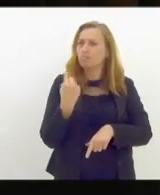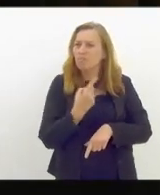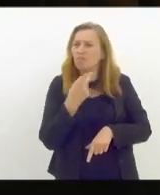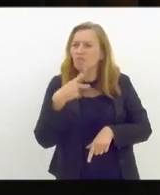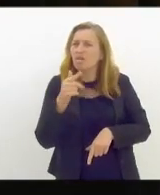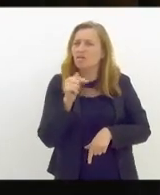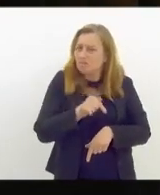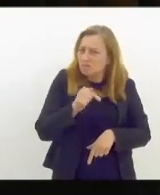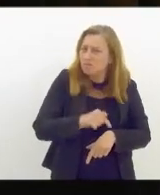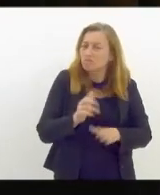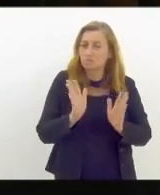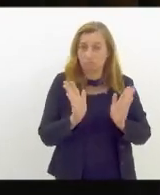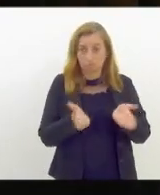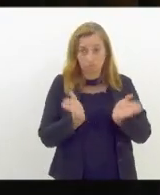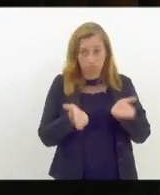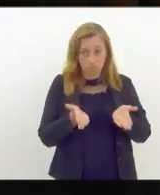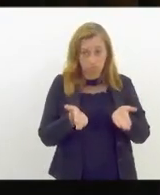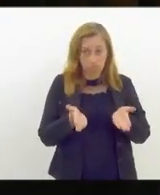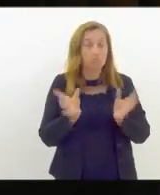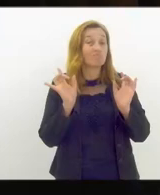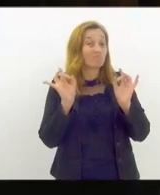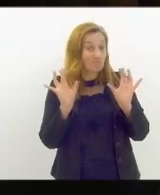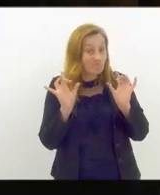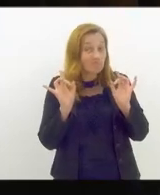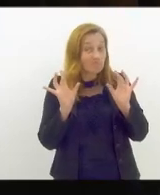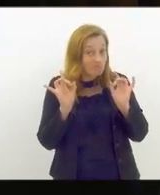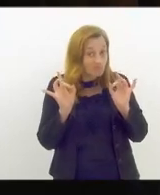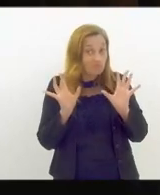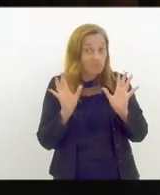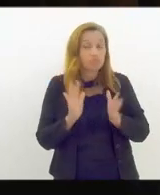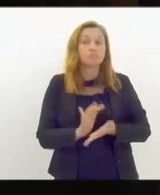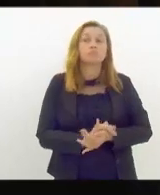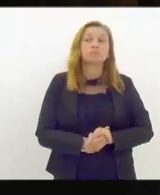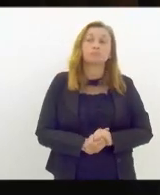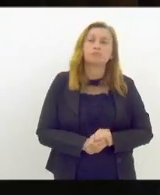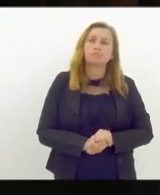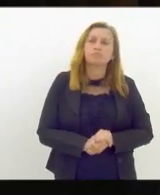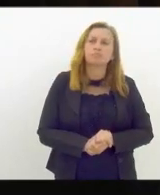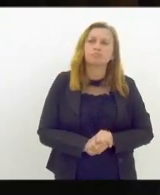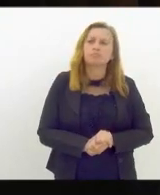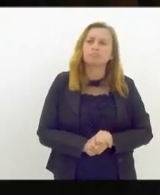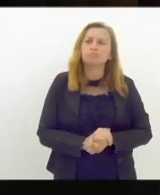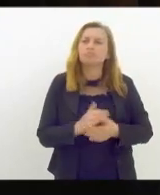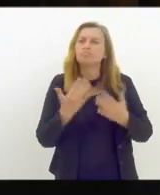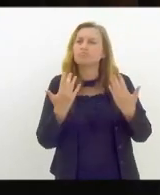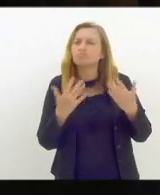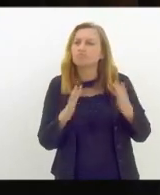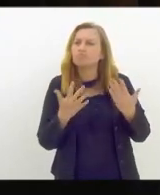aqui, e hoje, especialmente, a gente comemora aí,